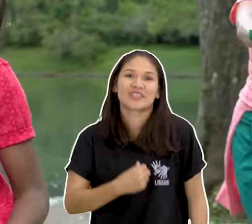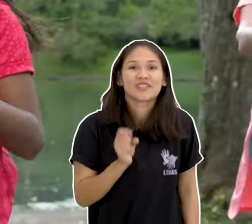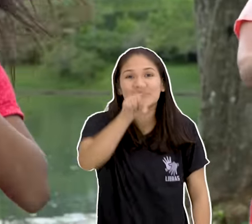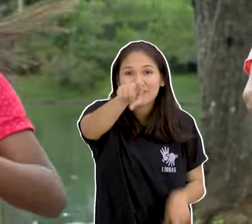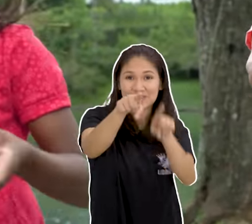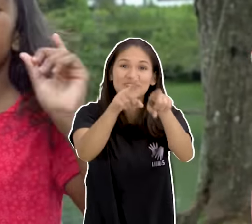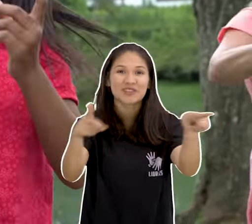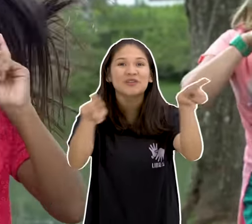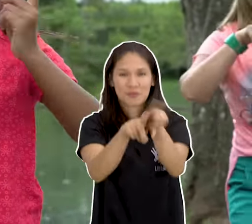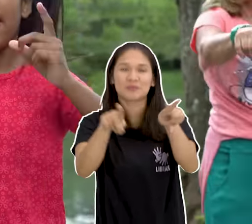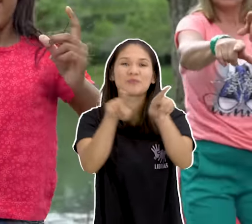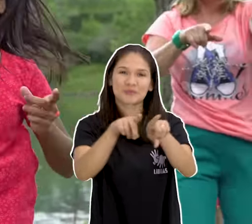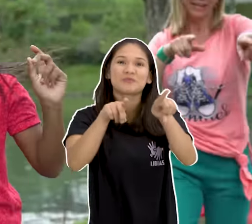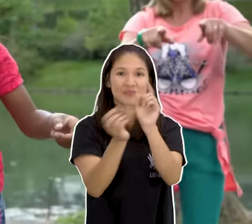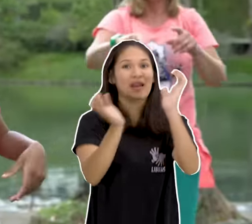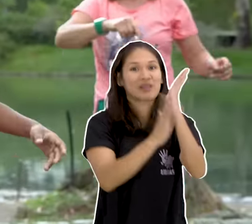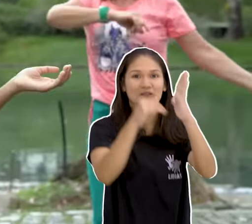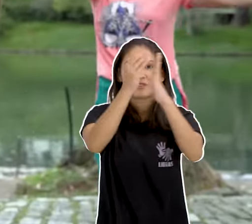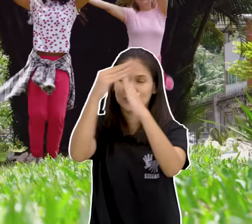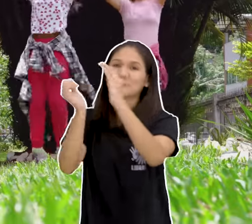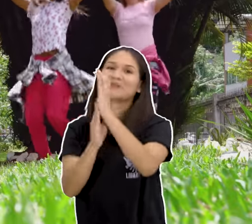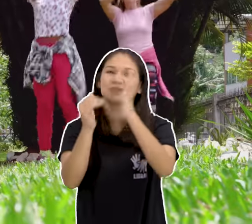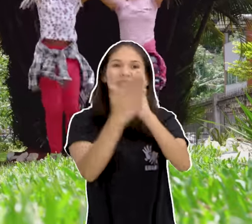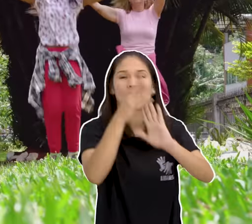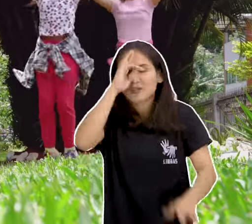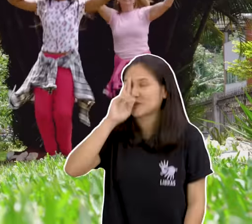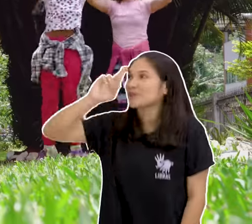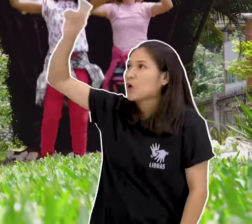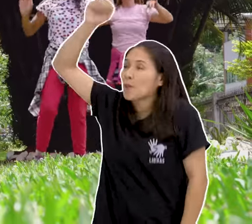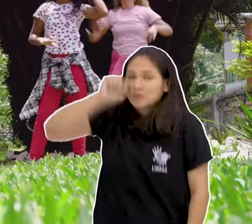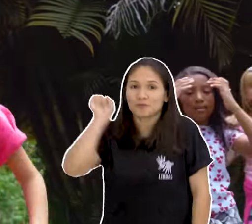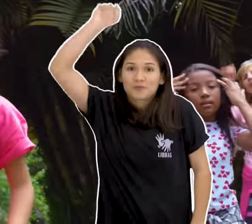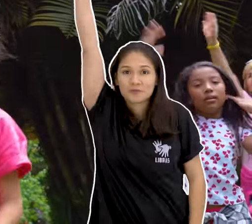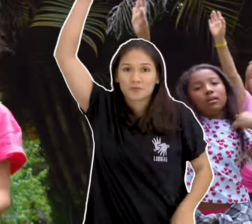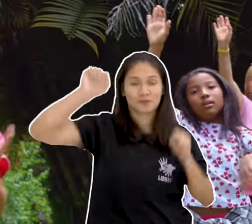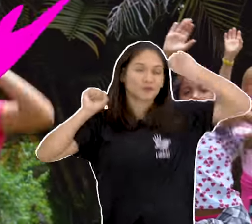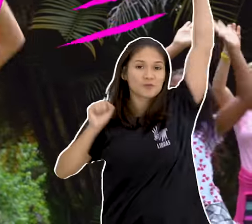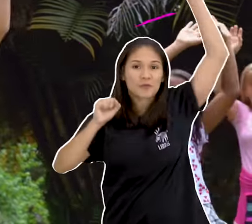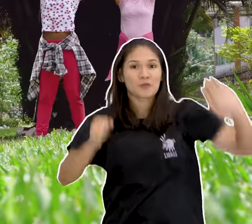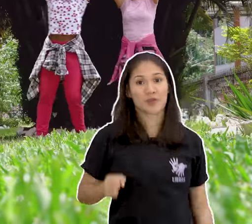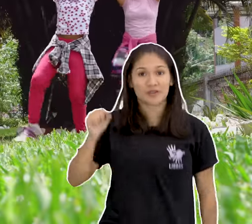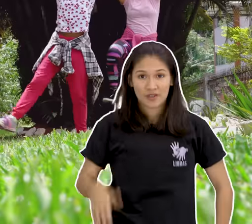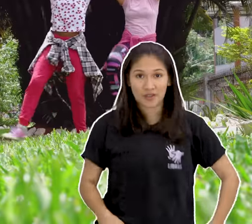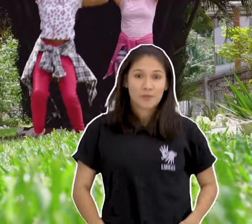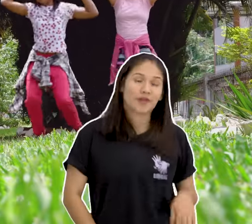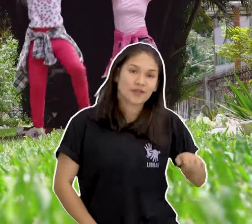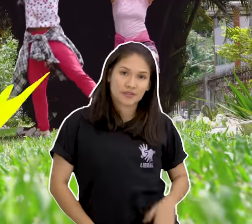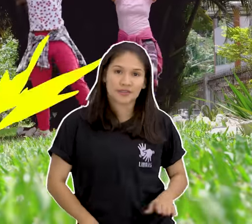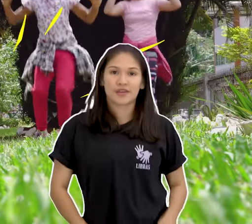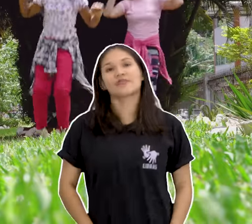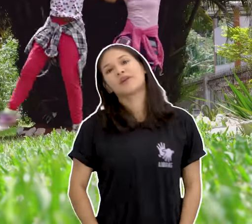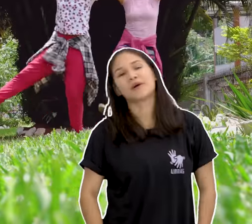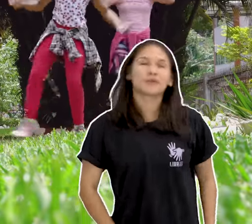sou um deles, você também. Louvemos ao Senhor. Braço direito, braço esquerdo, perna direita,